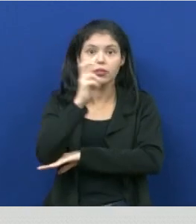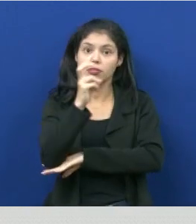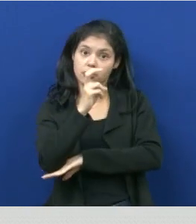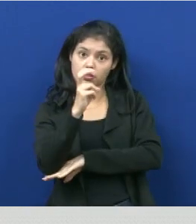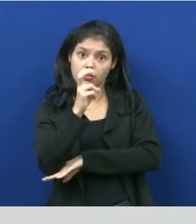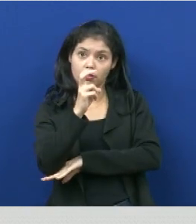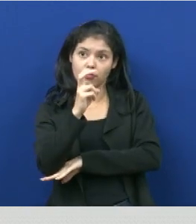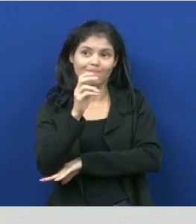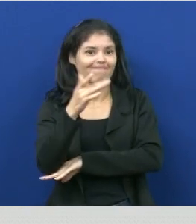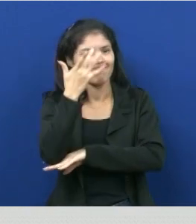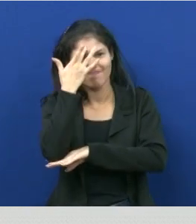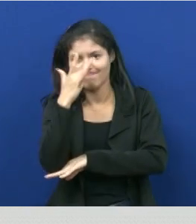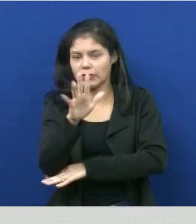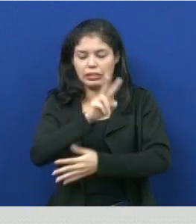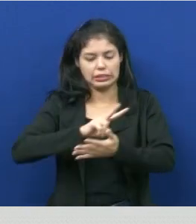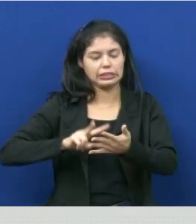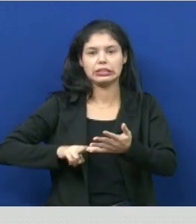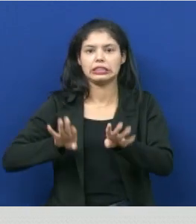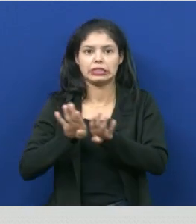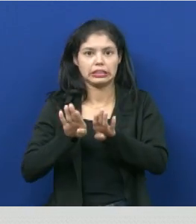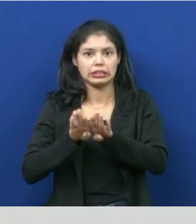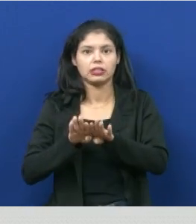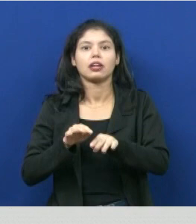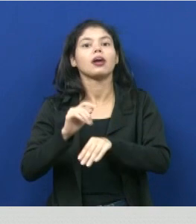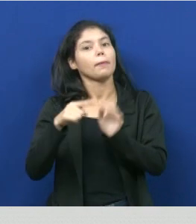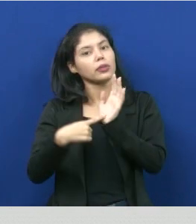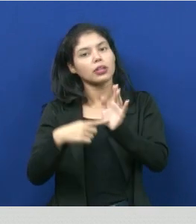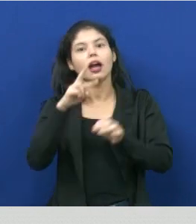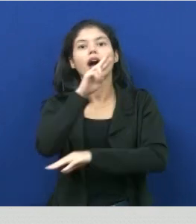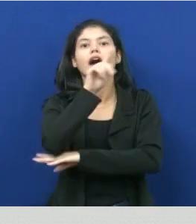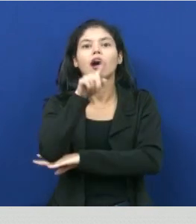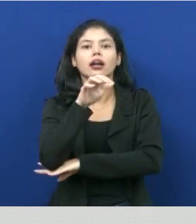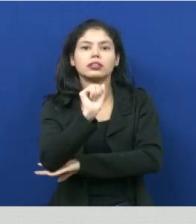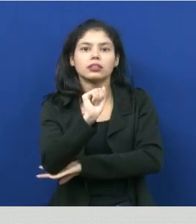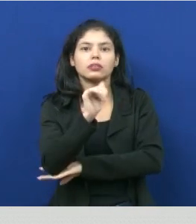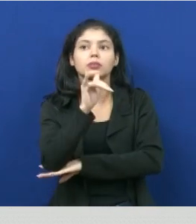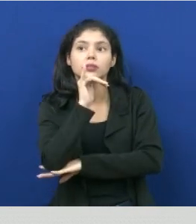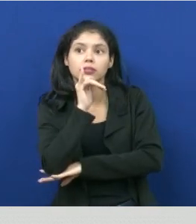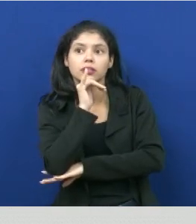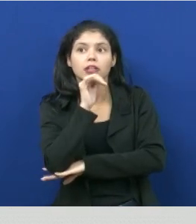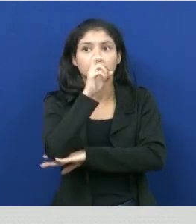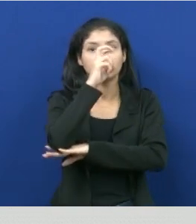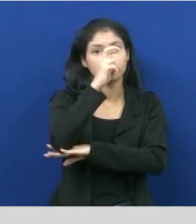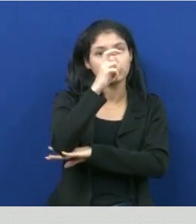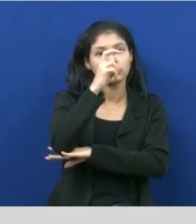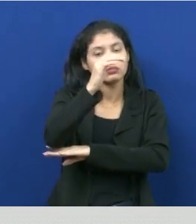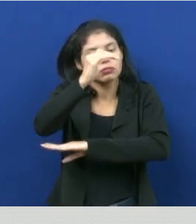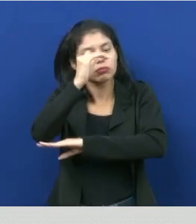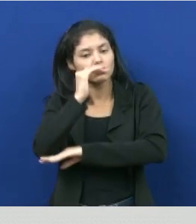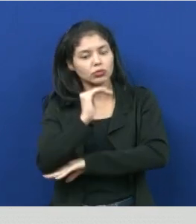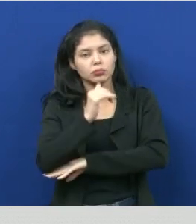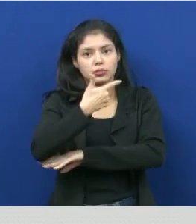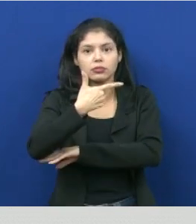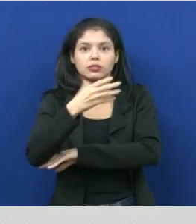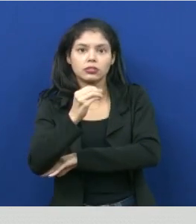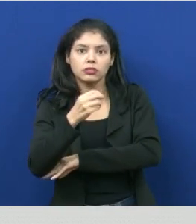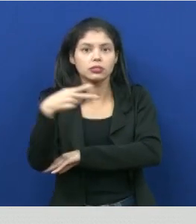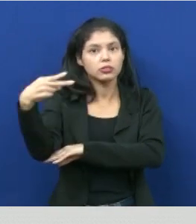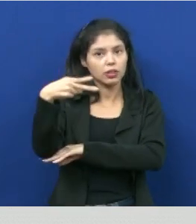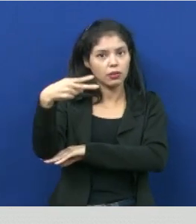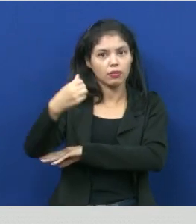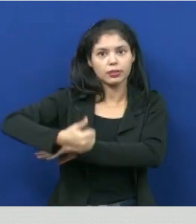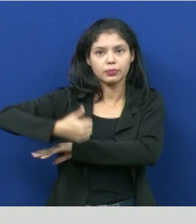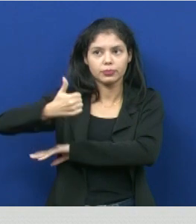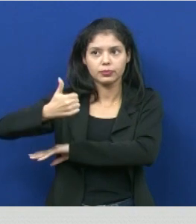são analfabetos. Então, nós representaríamos a razão 5 sobre 20, que é igual a 1